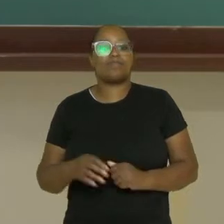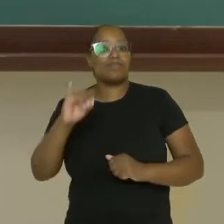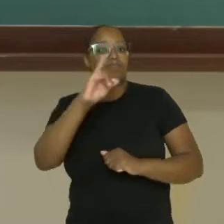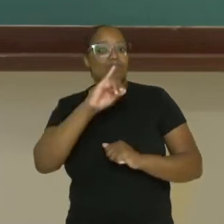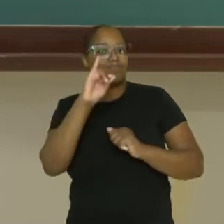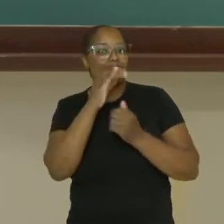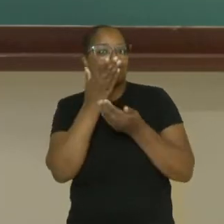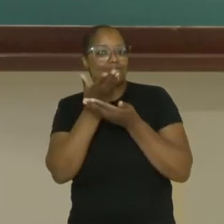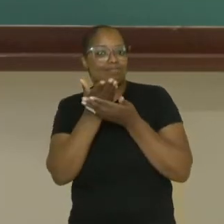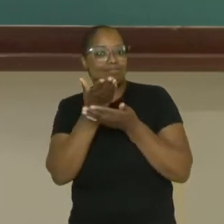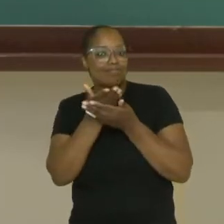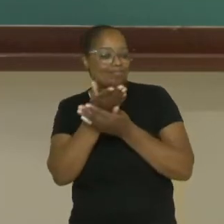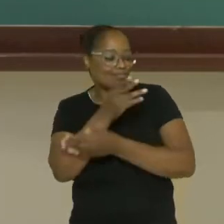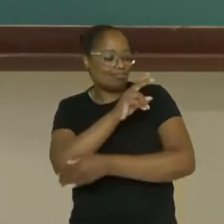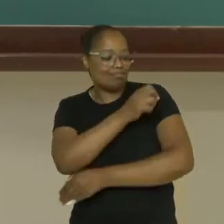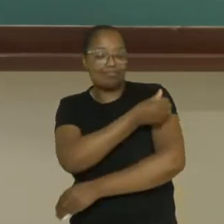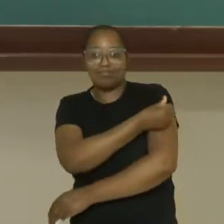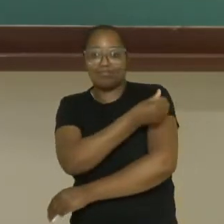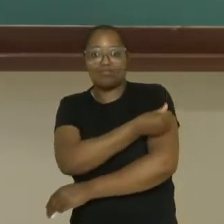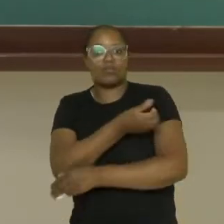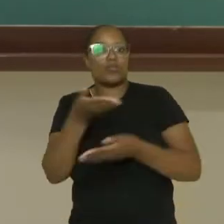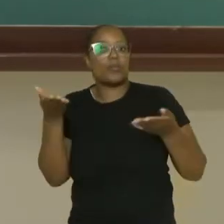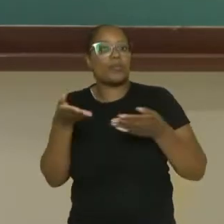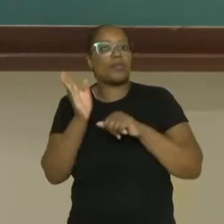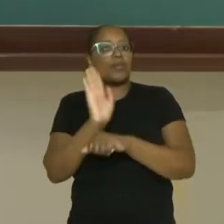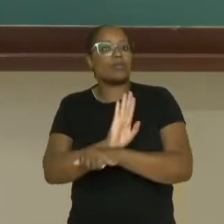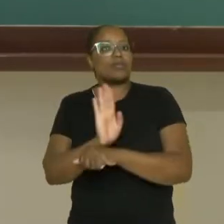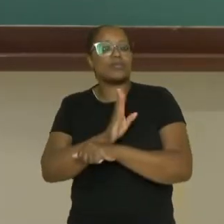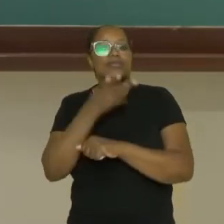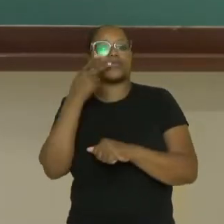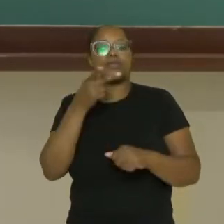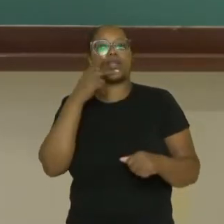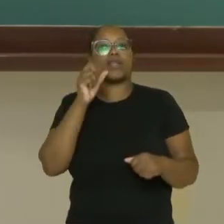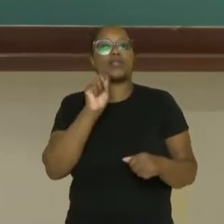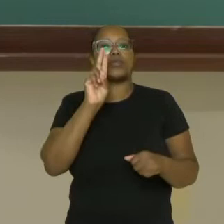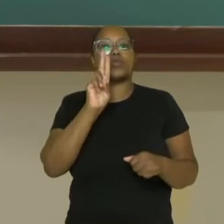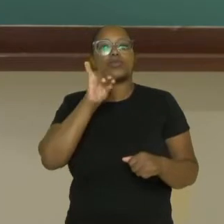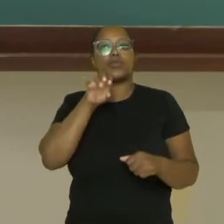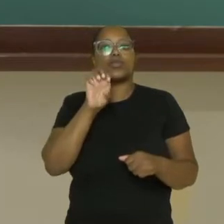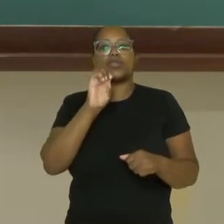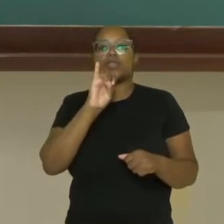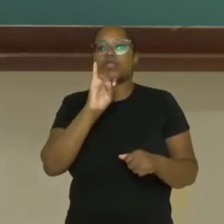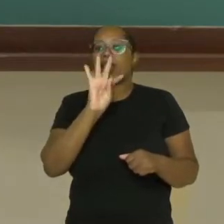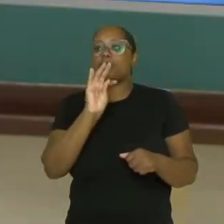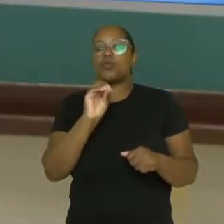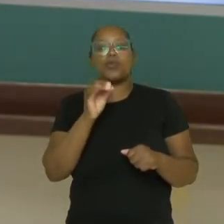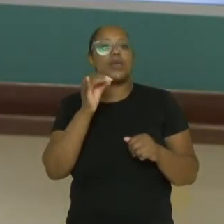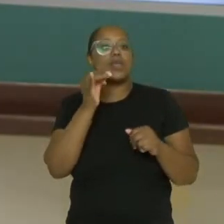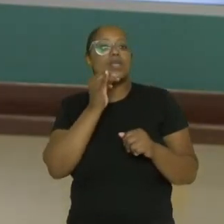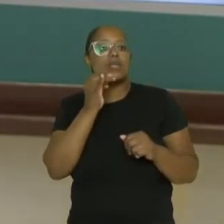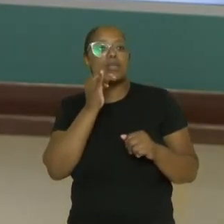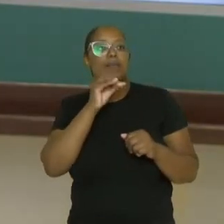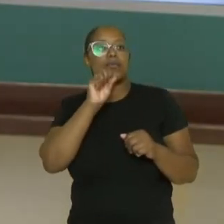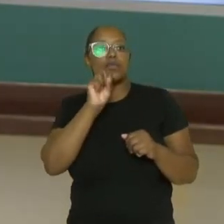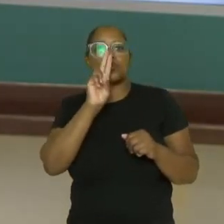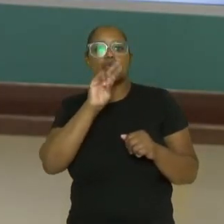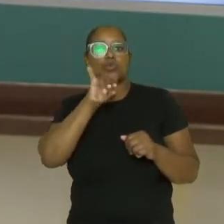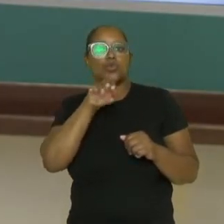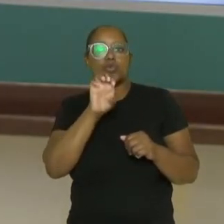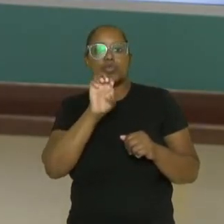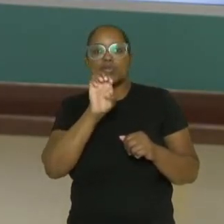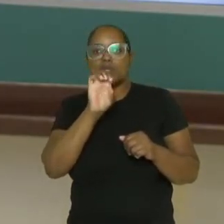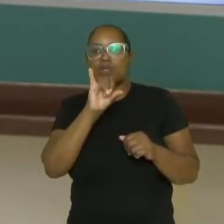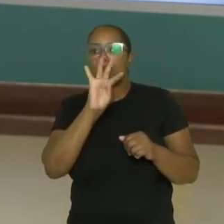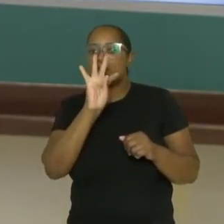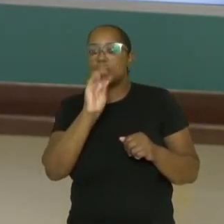Olá, estudantes do sexto ano. Neste vídeo vamos falar sobre sujeito e tipos de sujeito. Acompanhem comigo. Para isso,